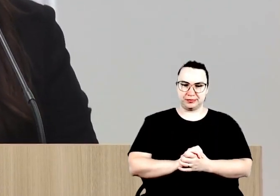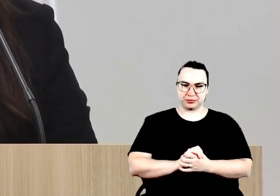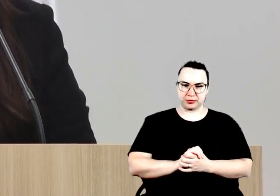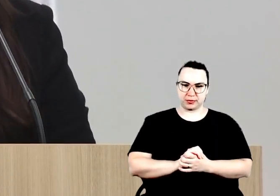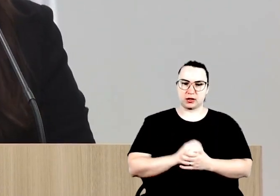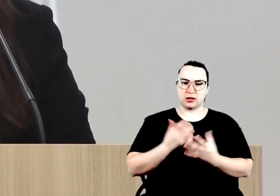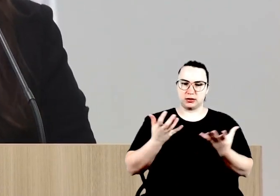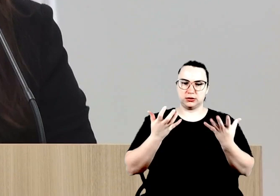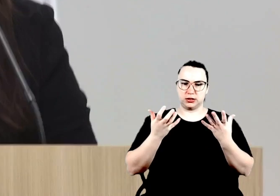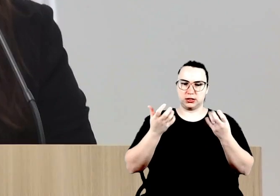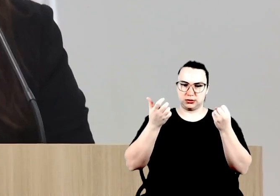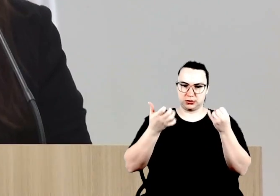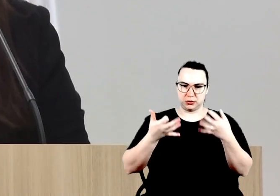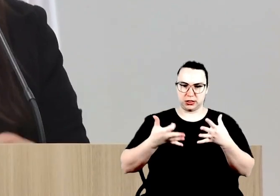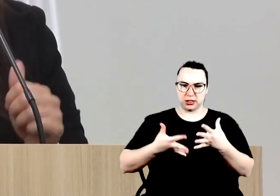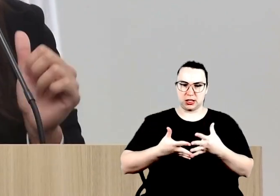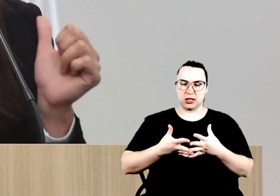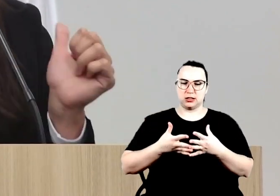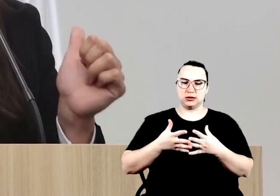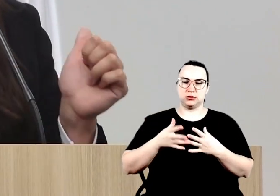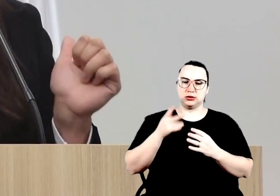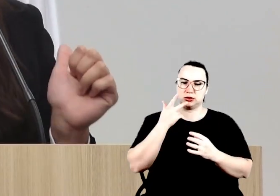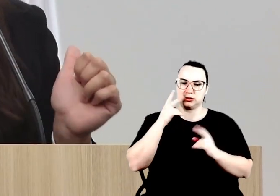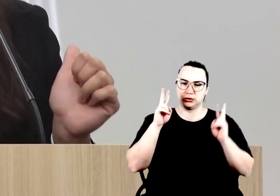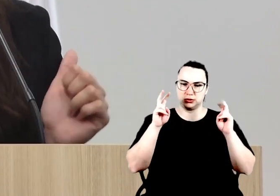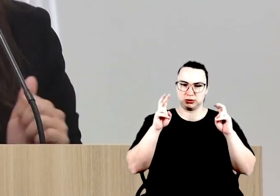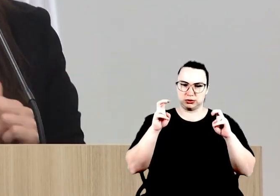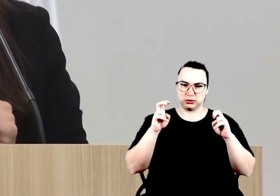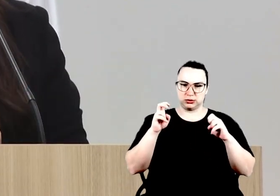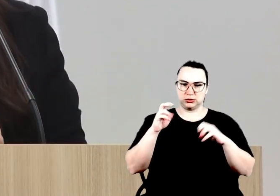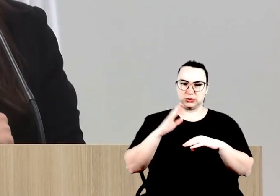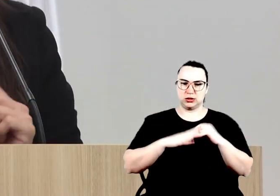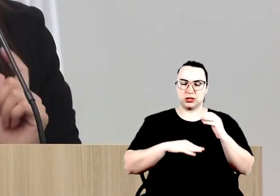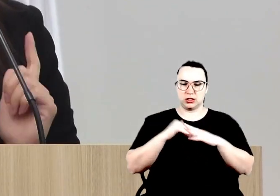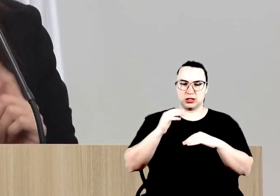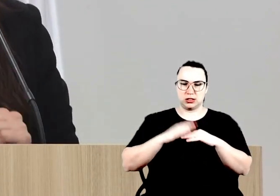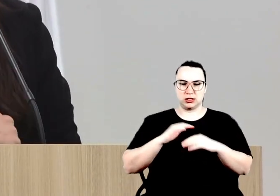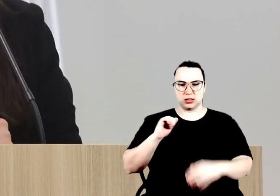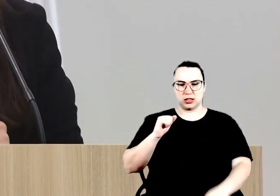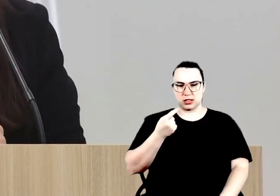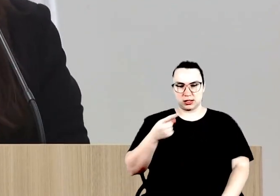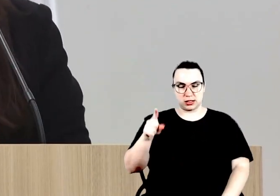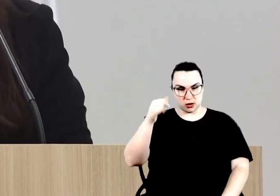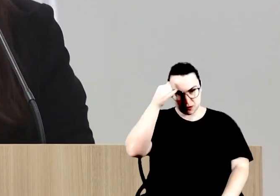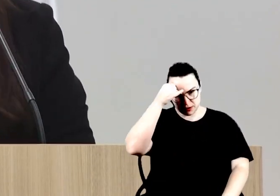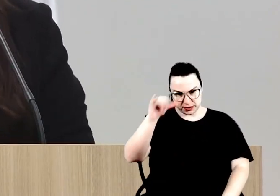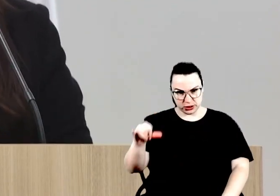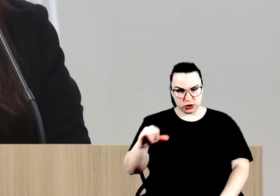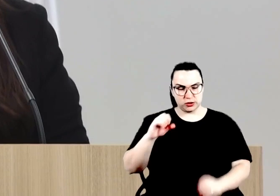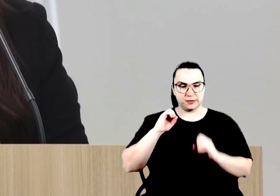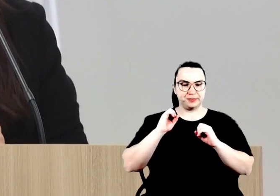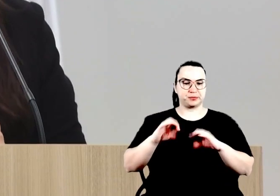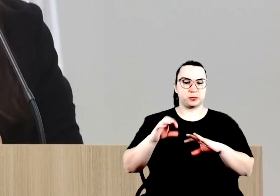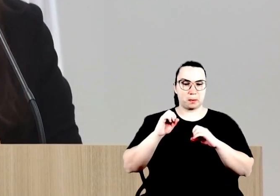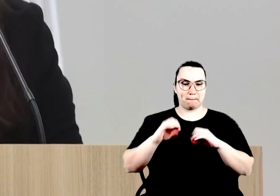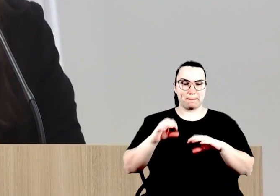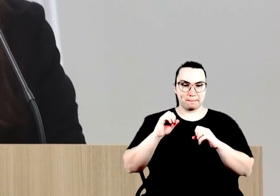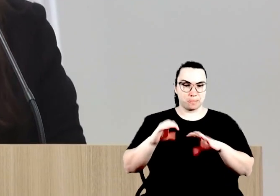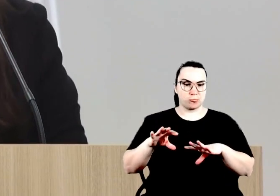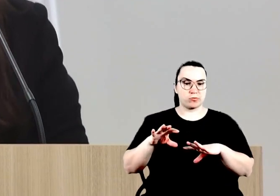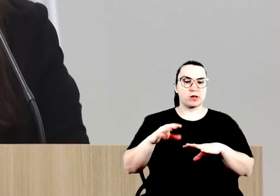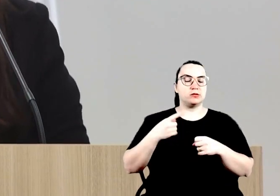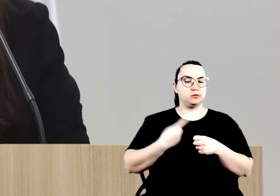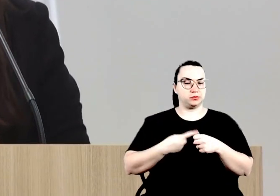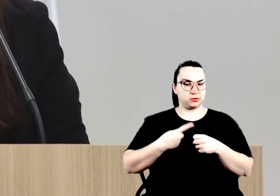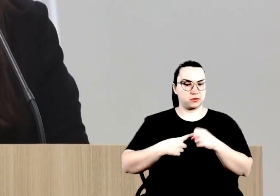pontos dela, que ela vem falar sobre ações preventivas, educativas, que o município precisa desenvolver